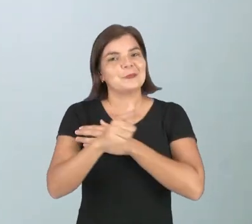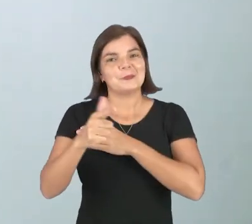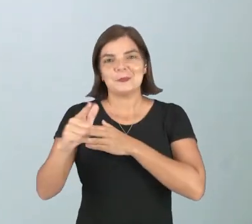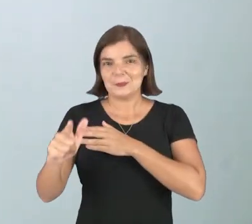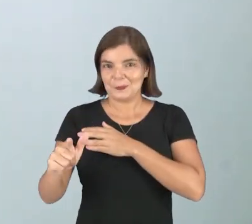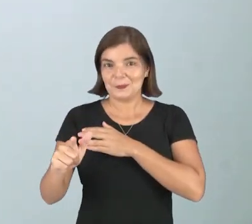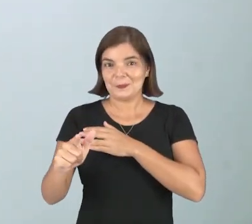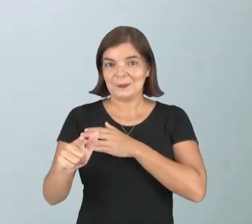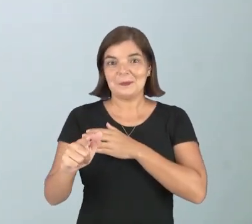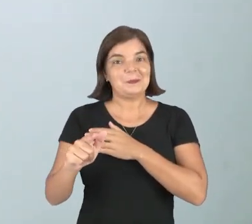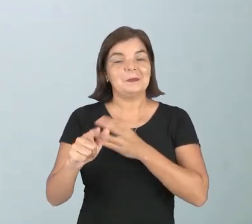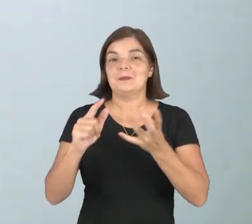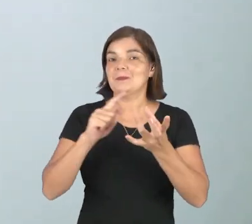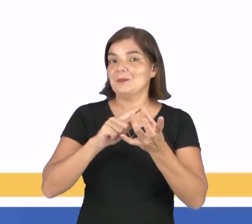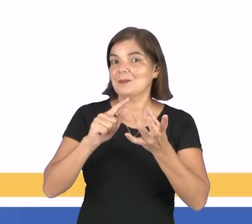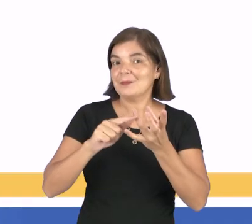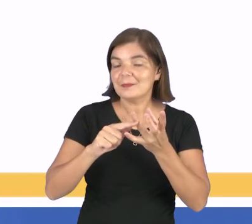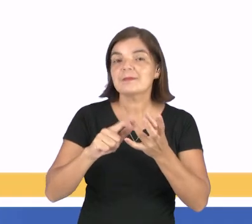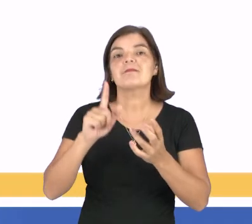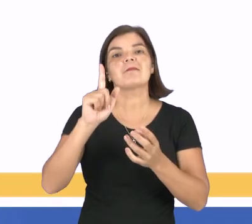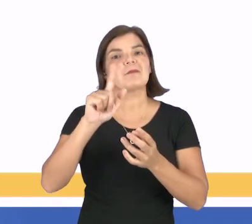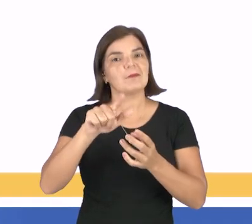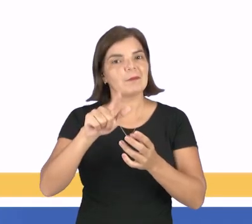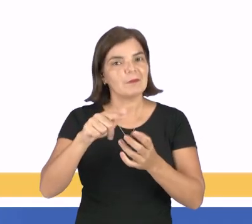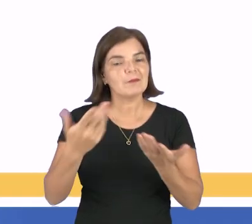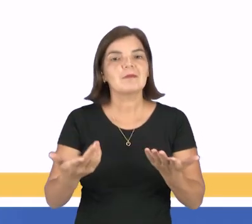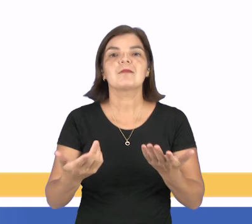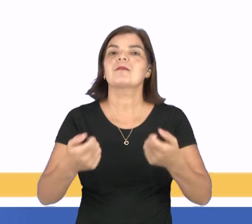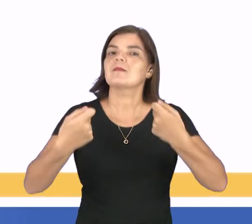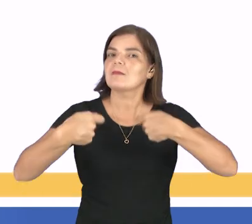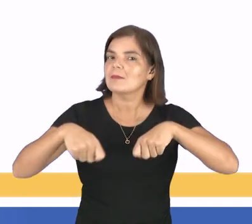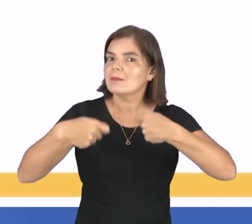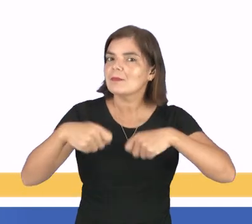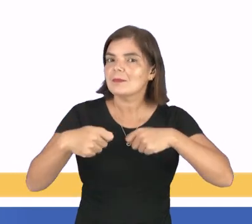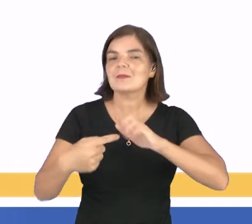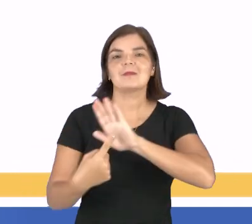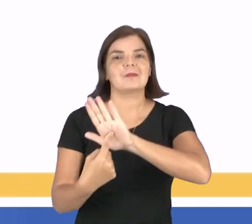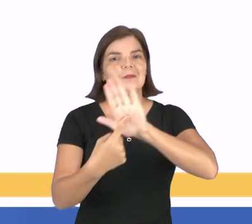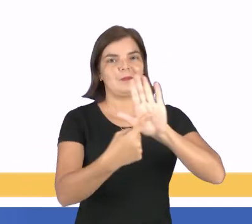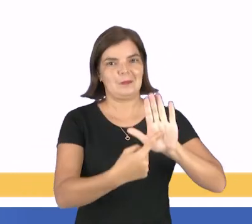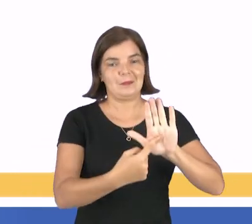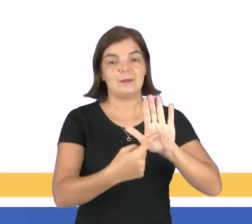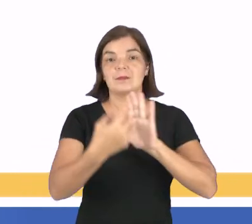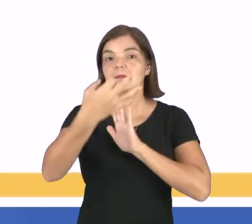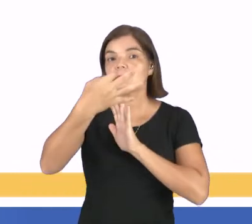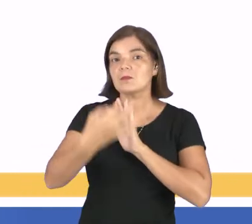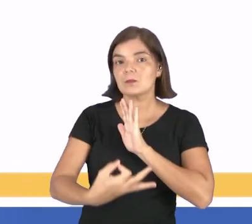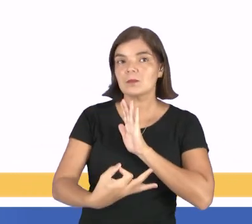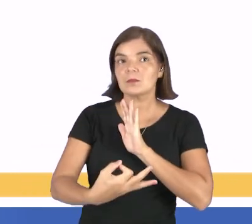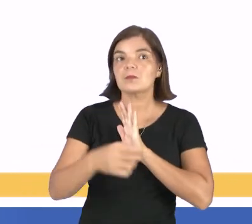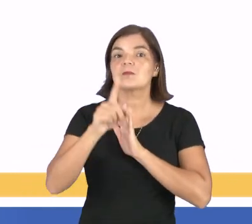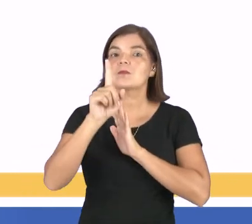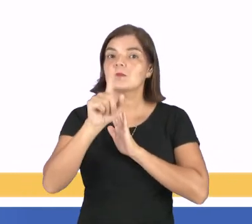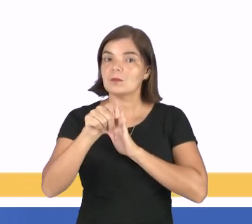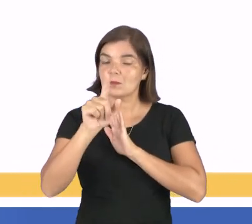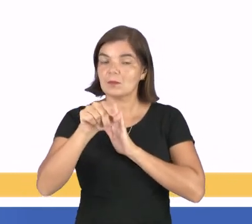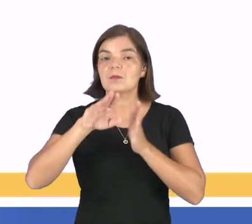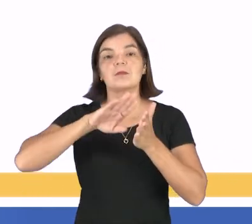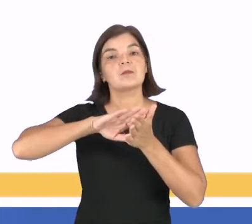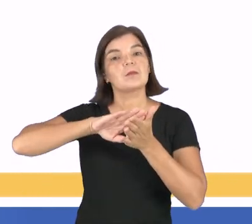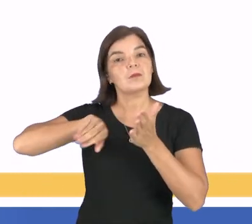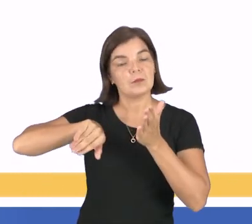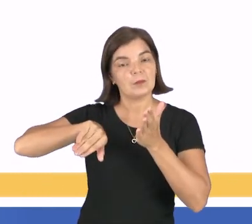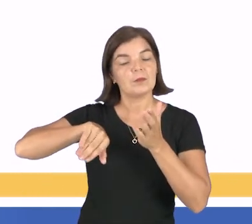um determinante. É necessário apresentação. Para estar correto, é necessário